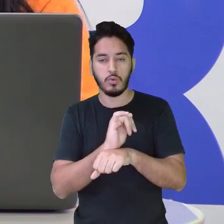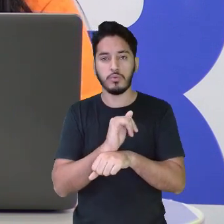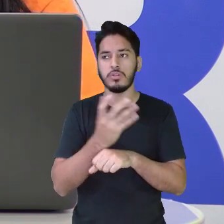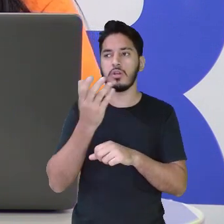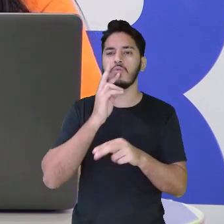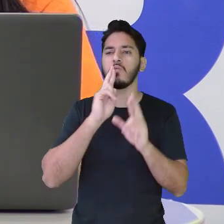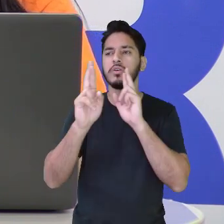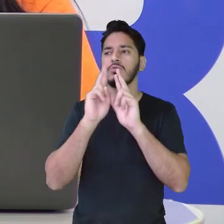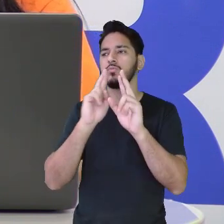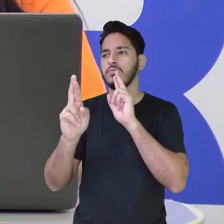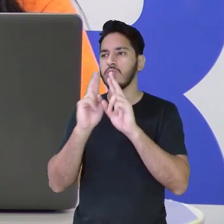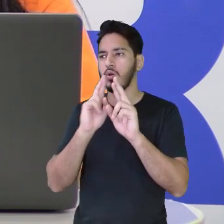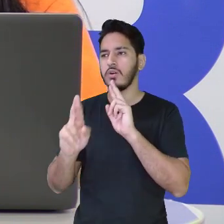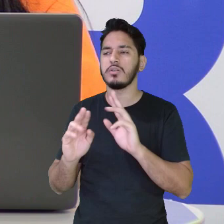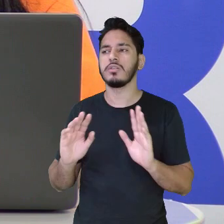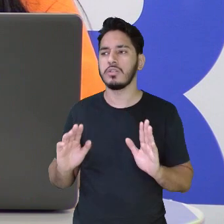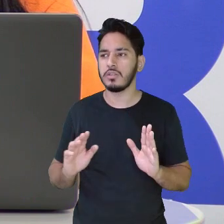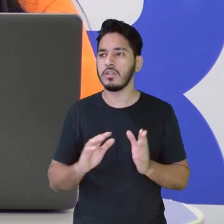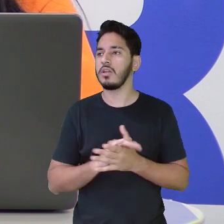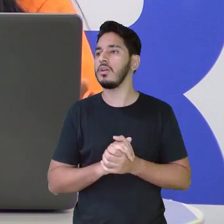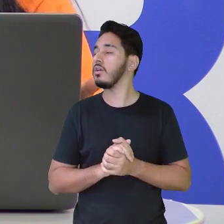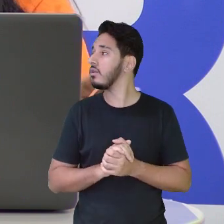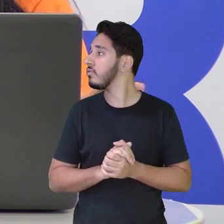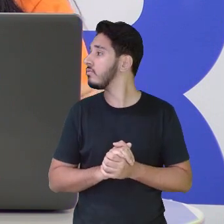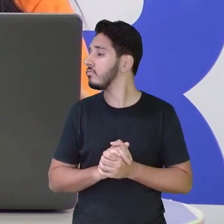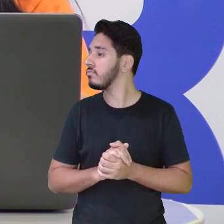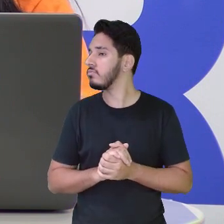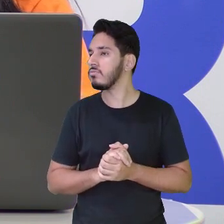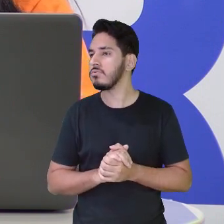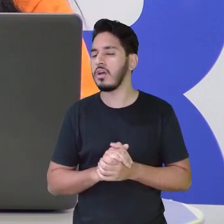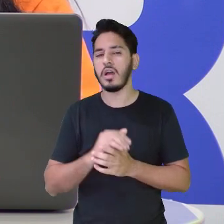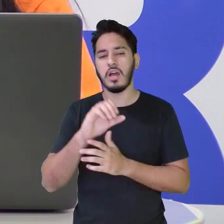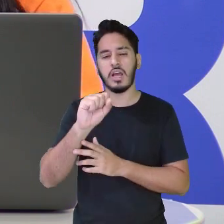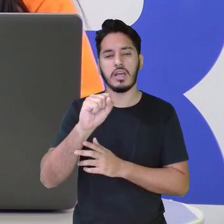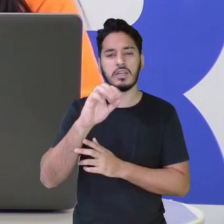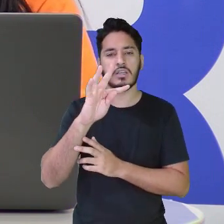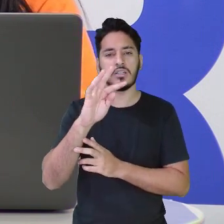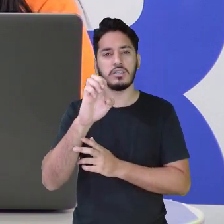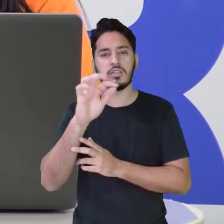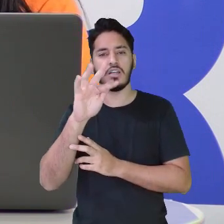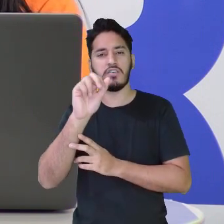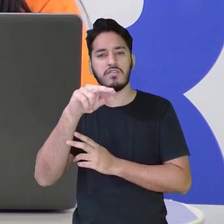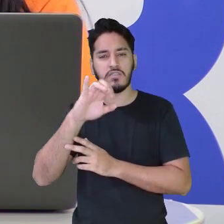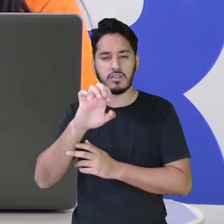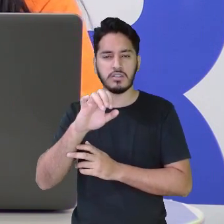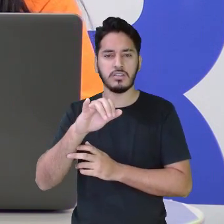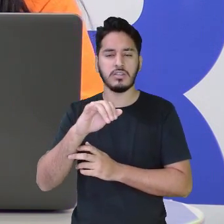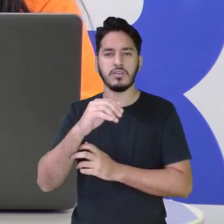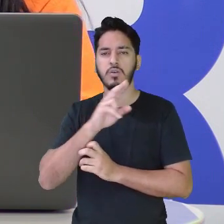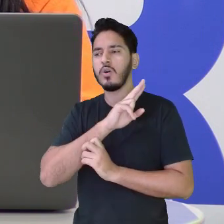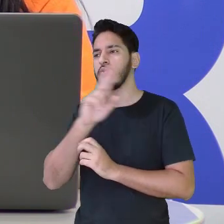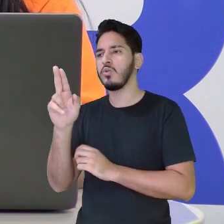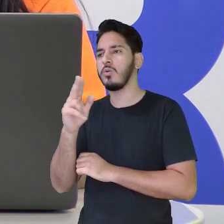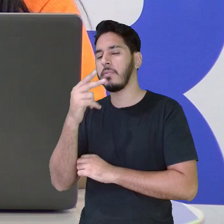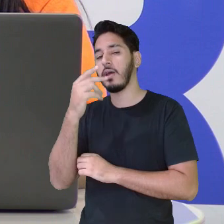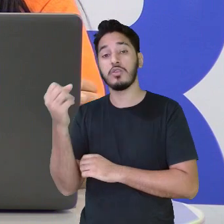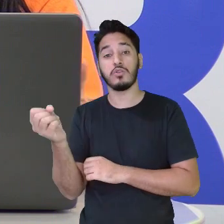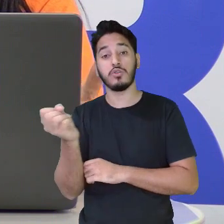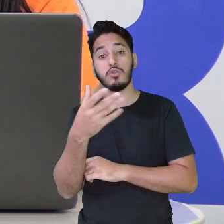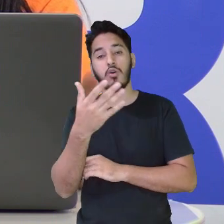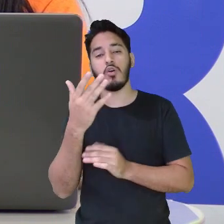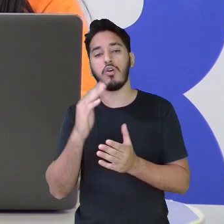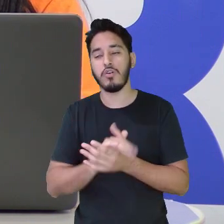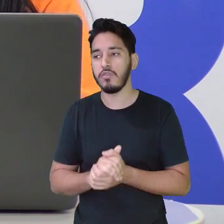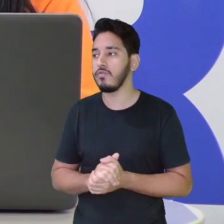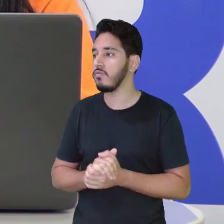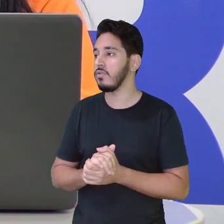tudo respondendo, tá certo? A Stephanie está perguntando o nosso nome. Eu acho que ela é novata por aqui. Eu acho que é novata,